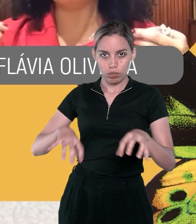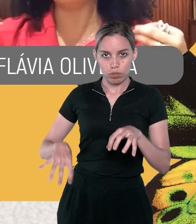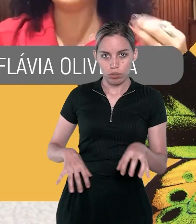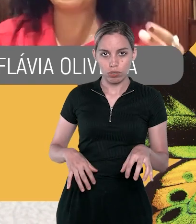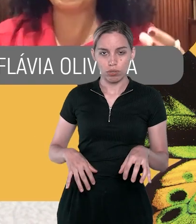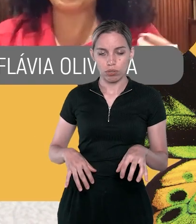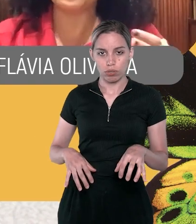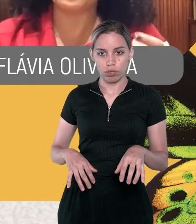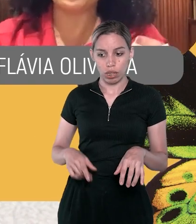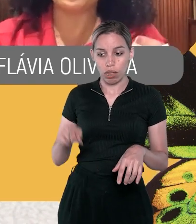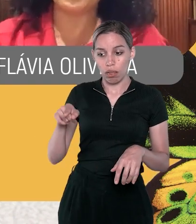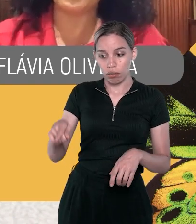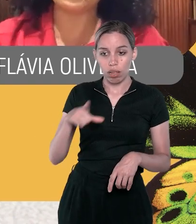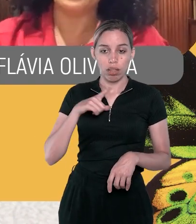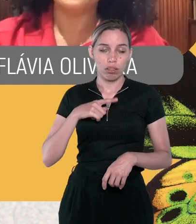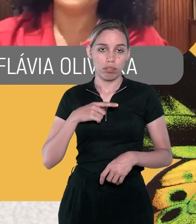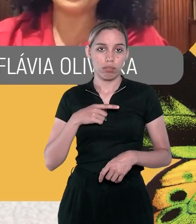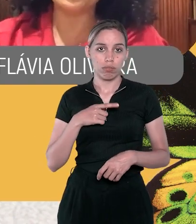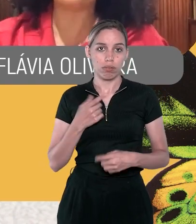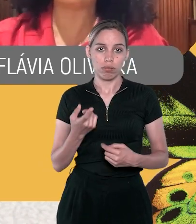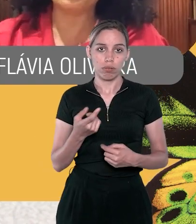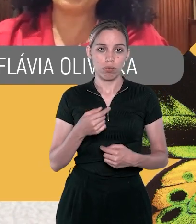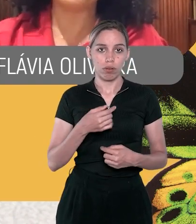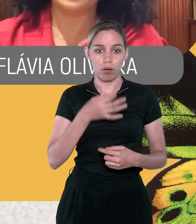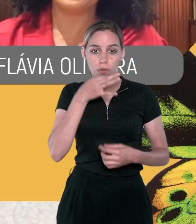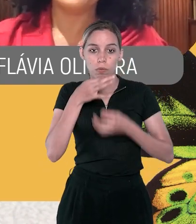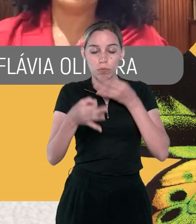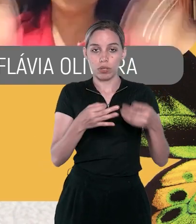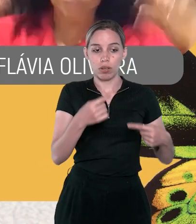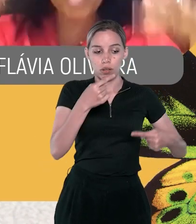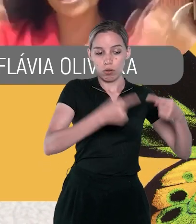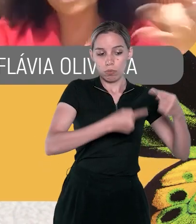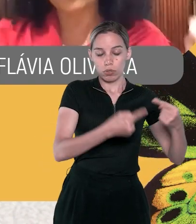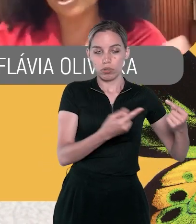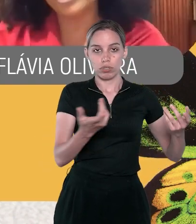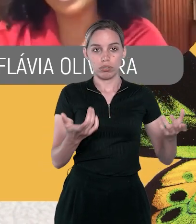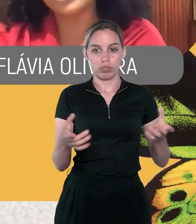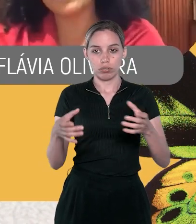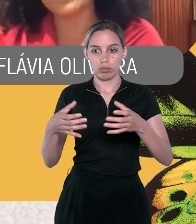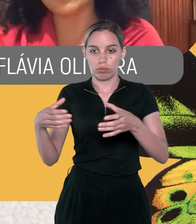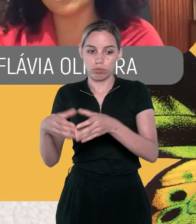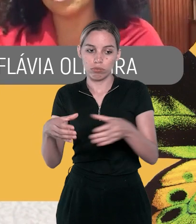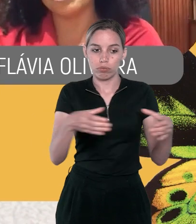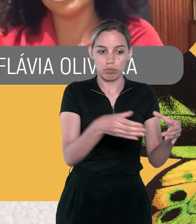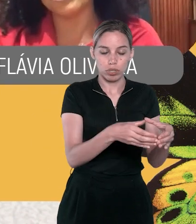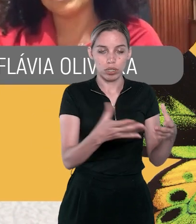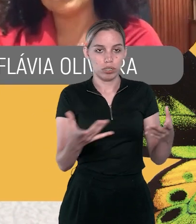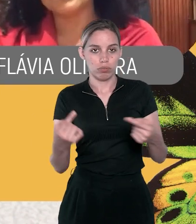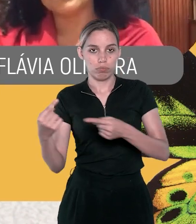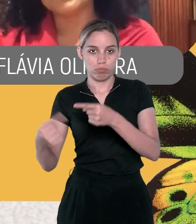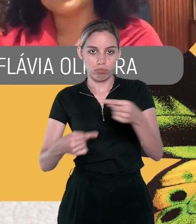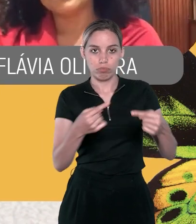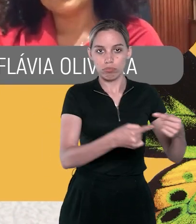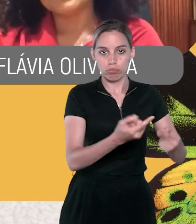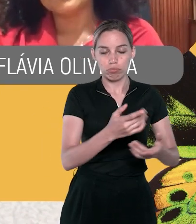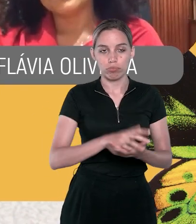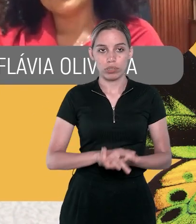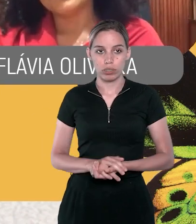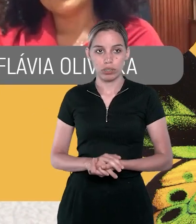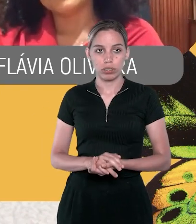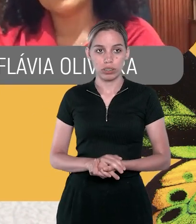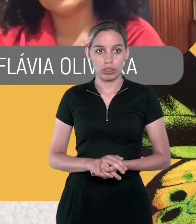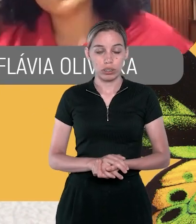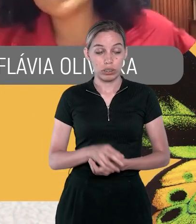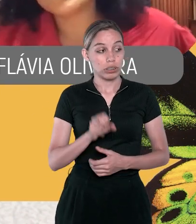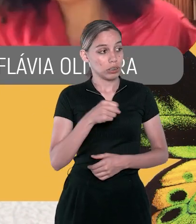posicionamento político, ideológico dos grupos, né? Dos personagens que encarnam seus grupos. Porque as pessoas